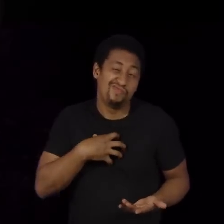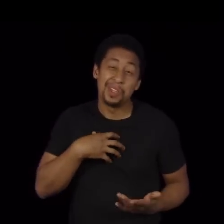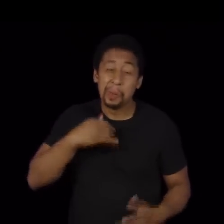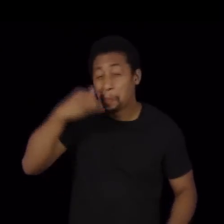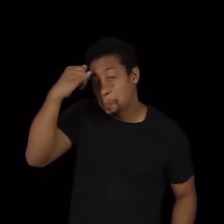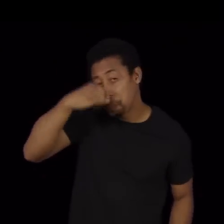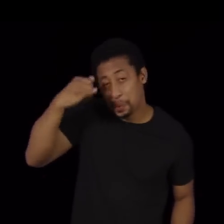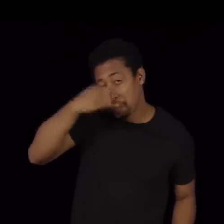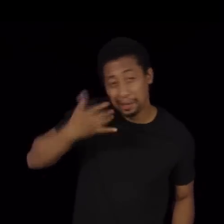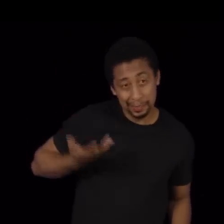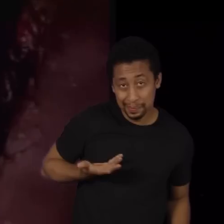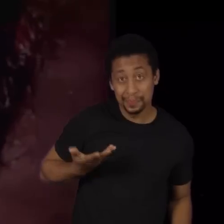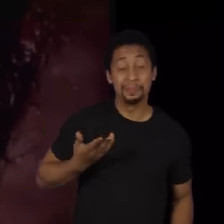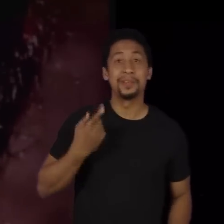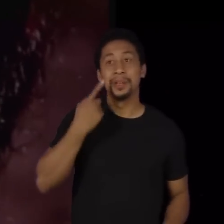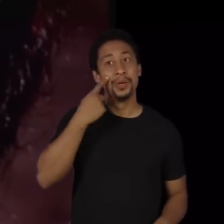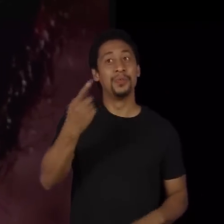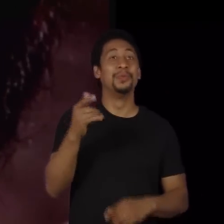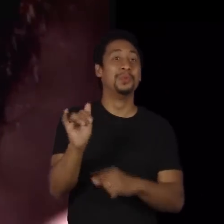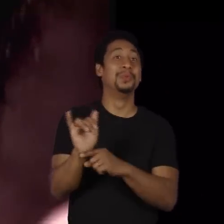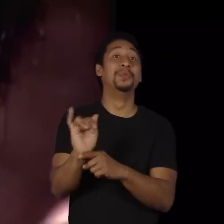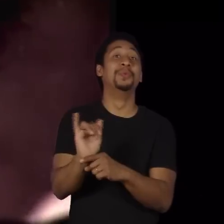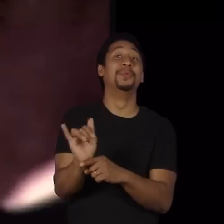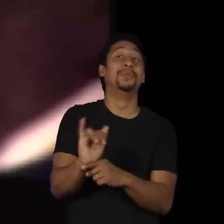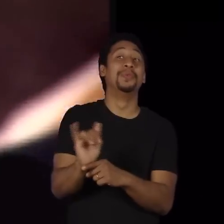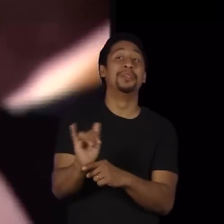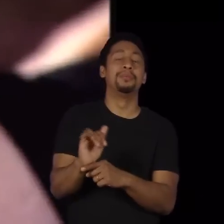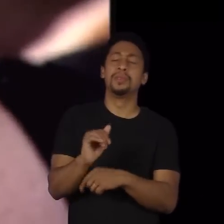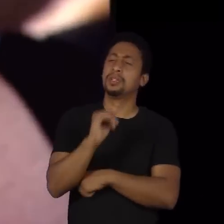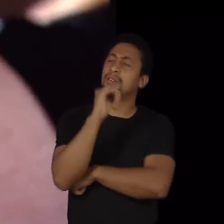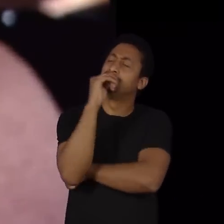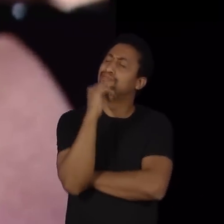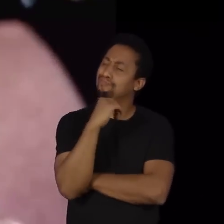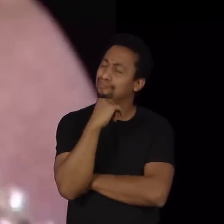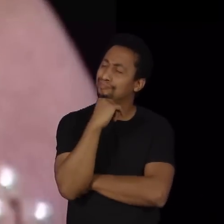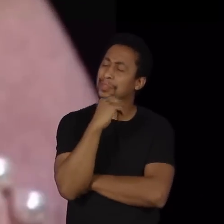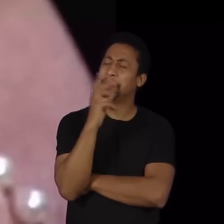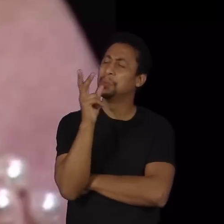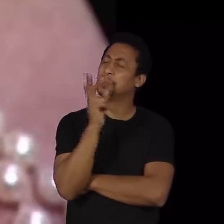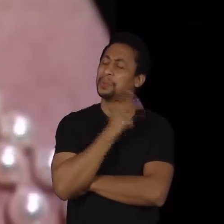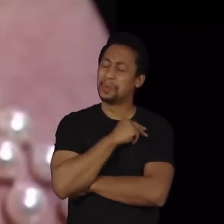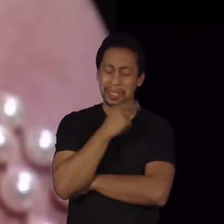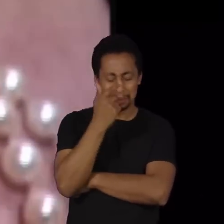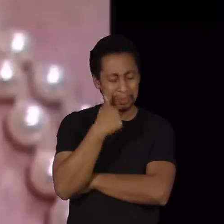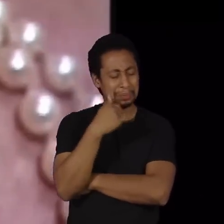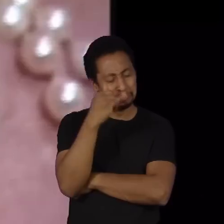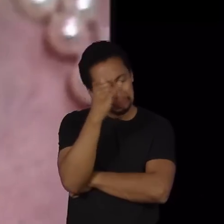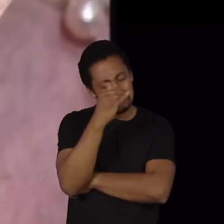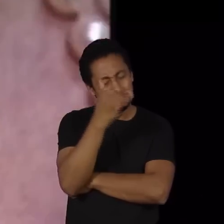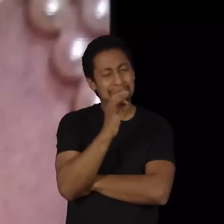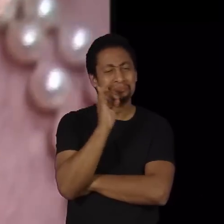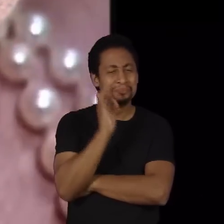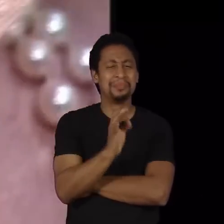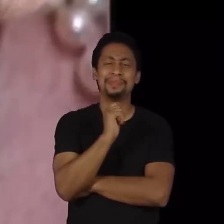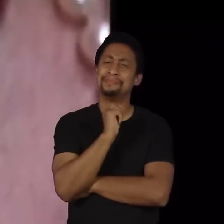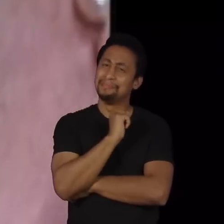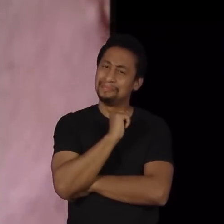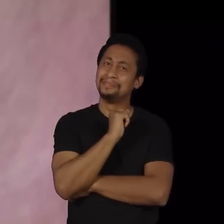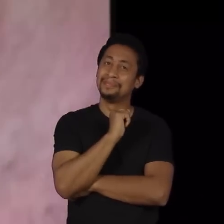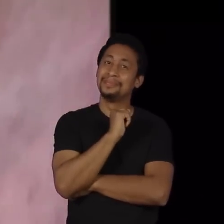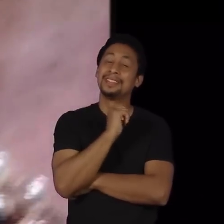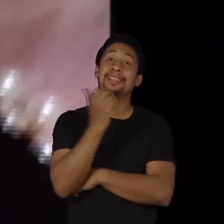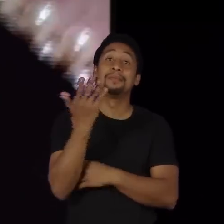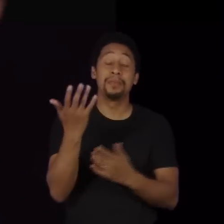quando eu me vejo nesse YouTube, eu falo, olha como eu sou brechtiana. Porque